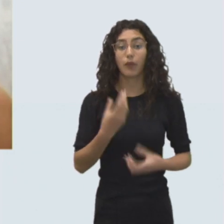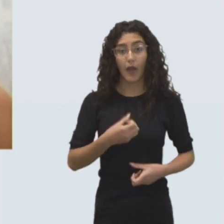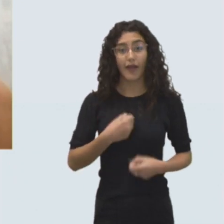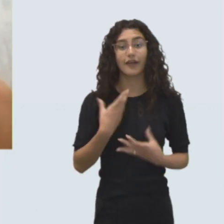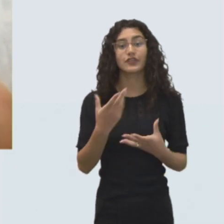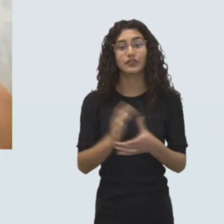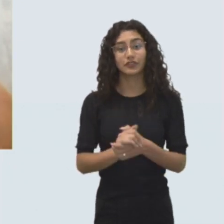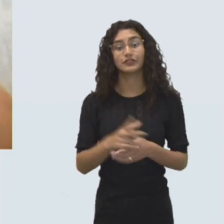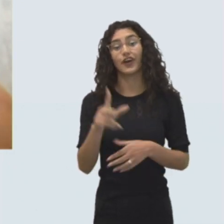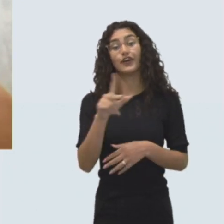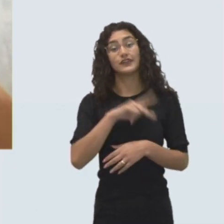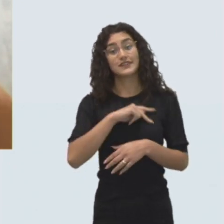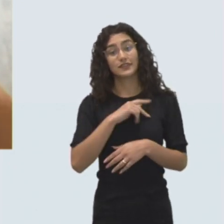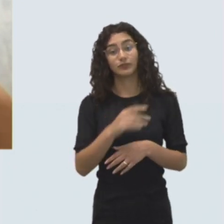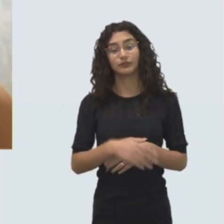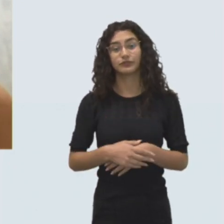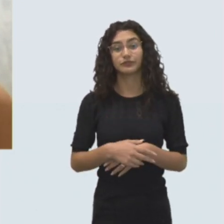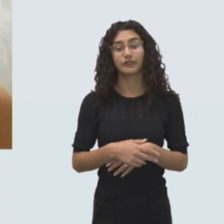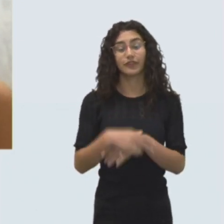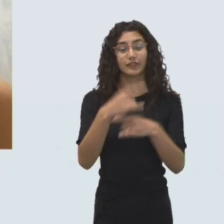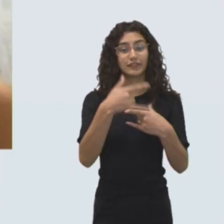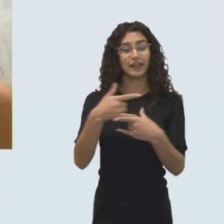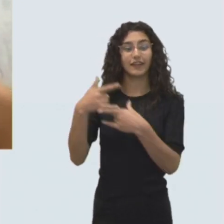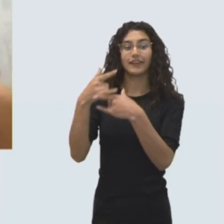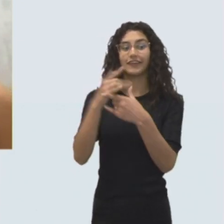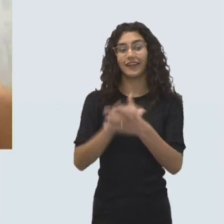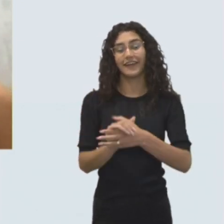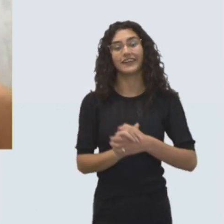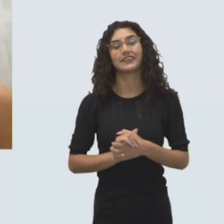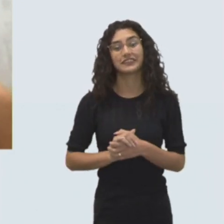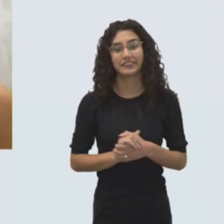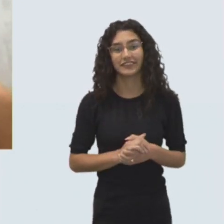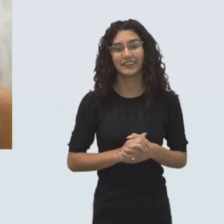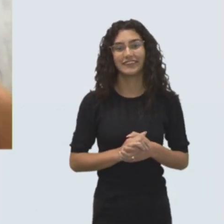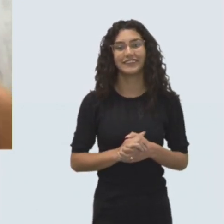Nossa Senhora, essa live promete.